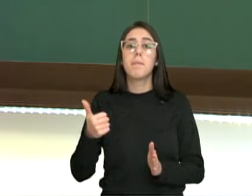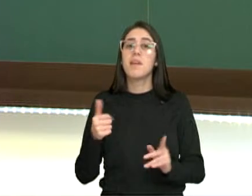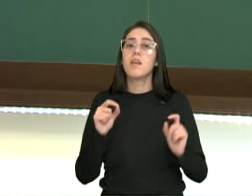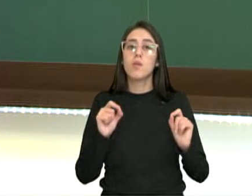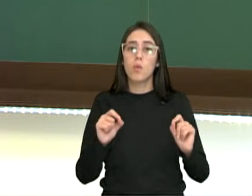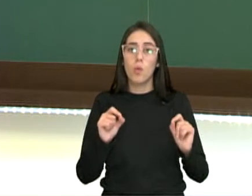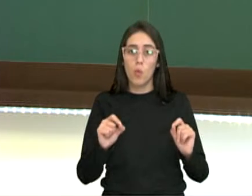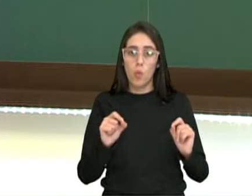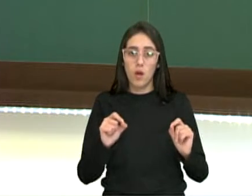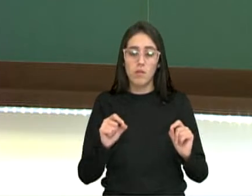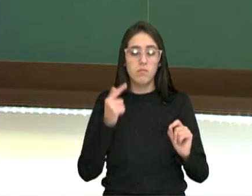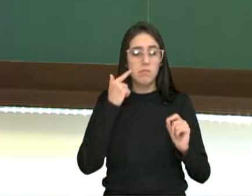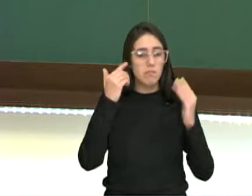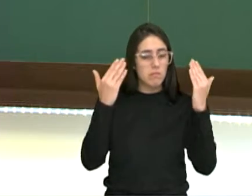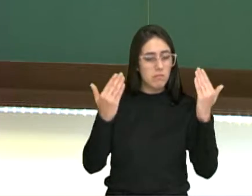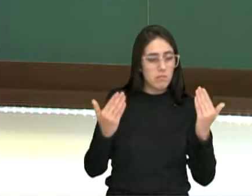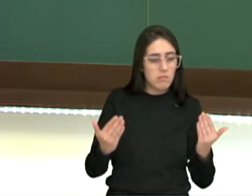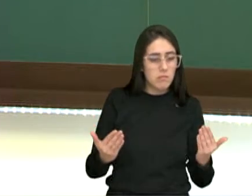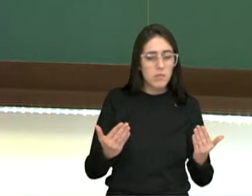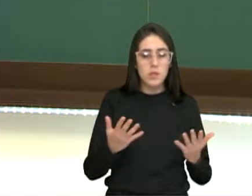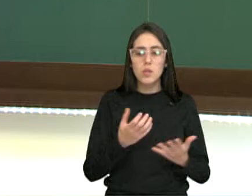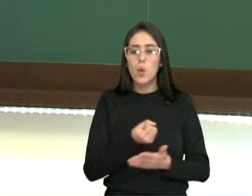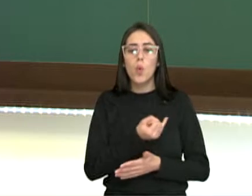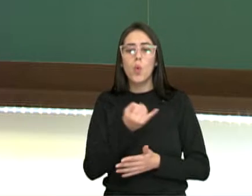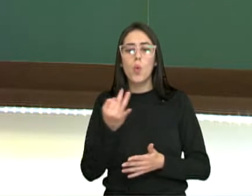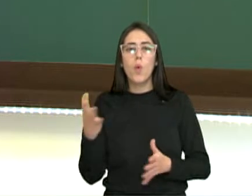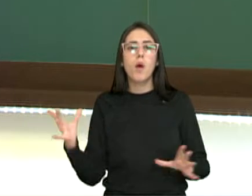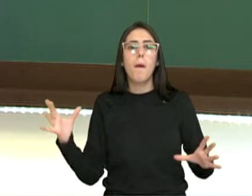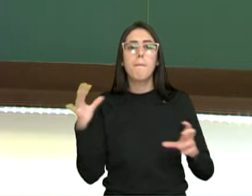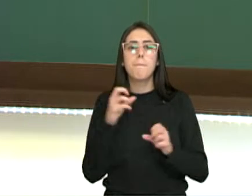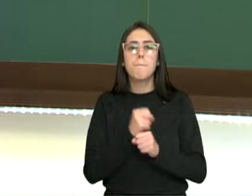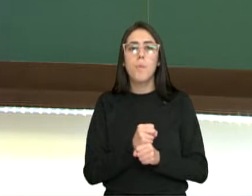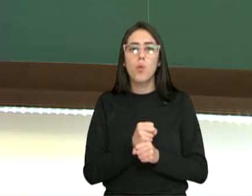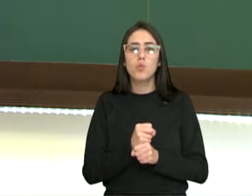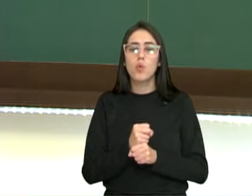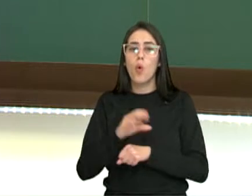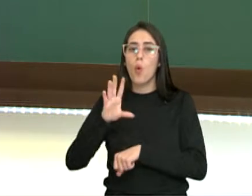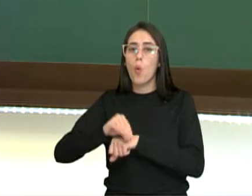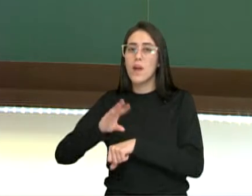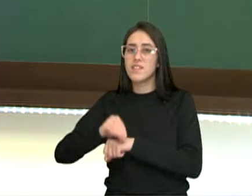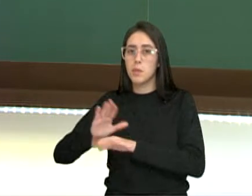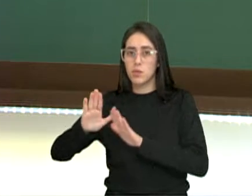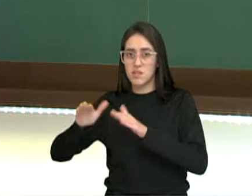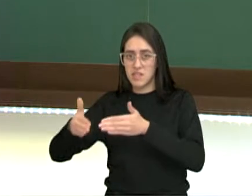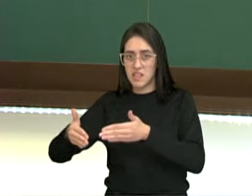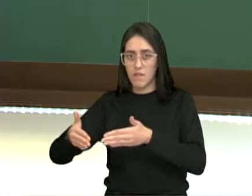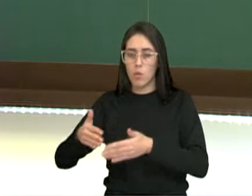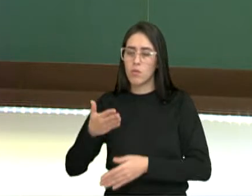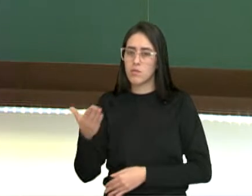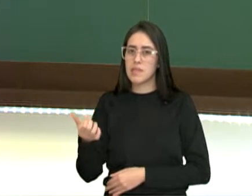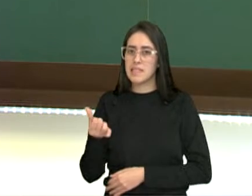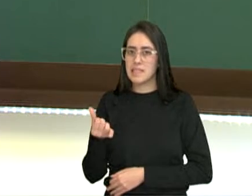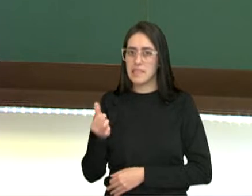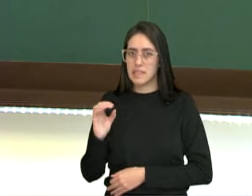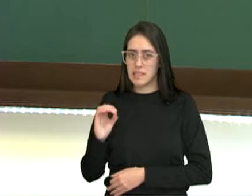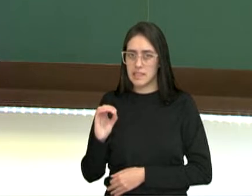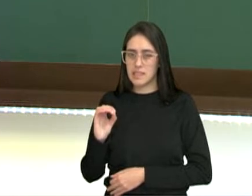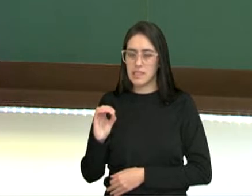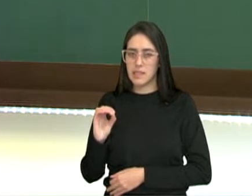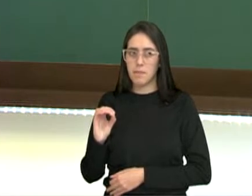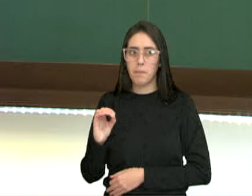primeiro que analisar a quantidade de pontos em conhecimentos específicos. Então, 6 pontos em